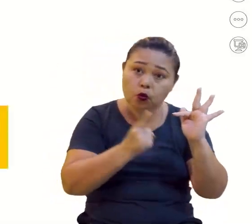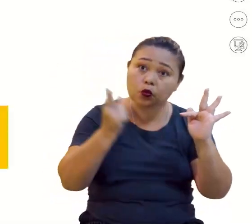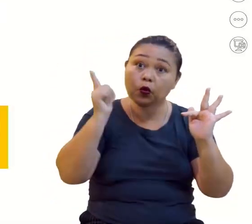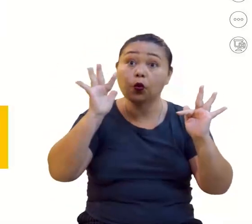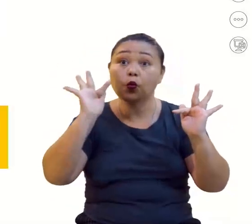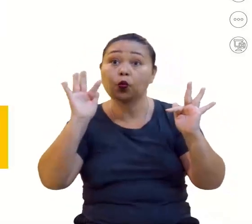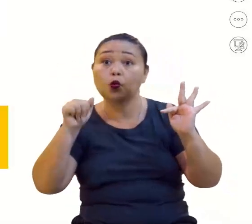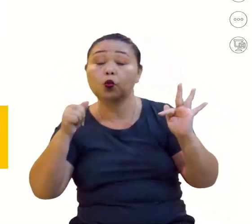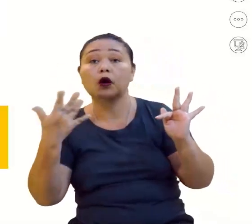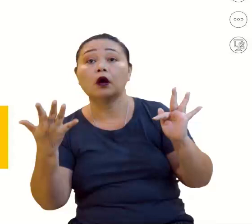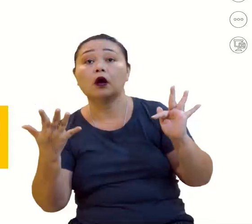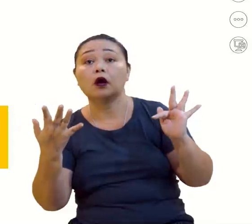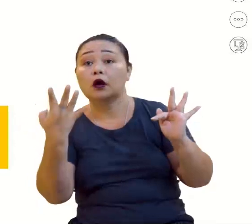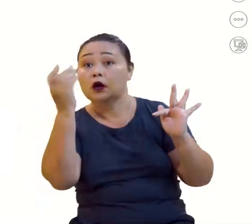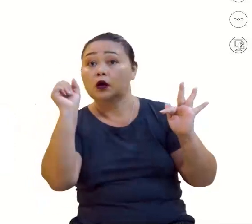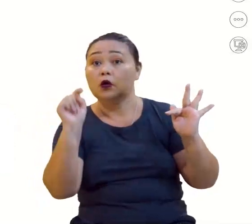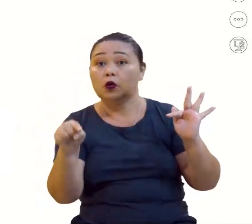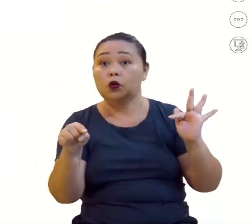foi de...